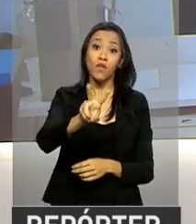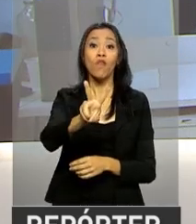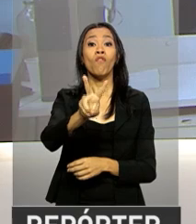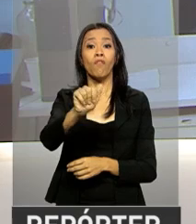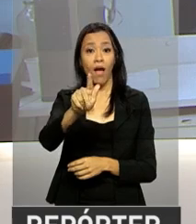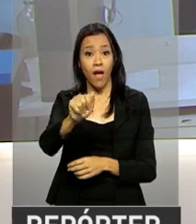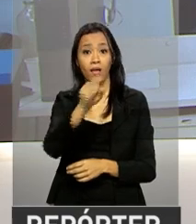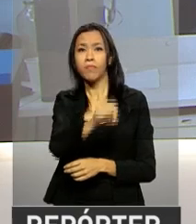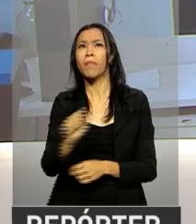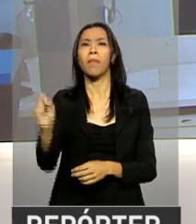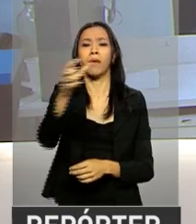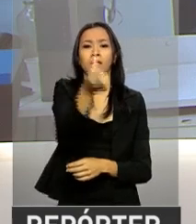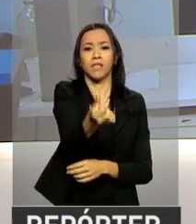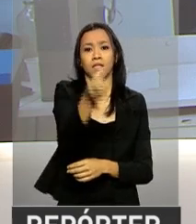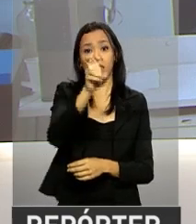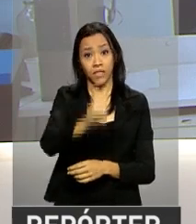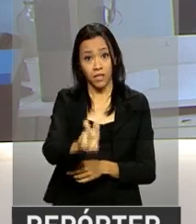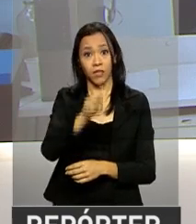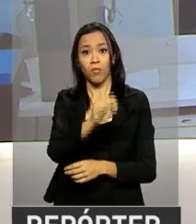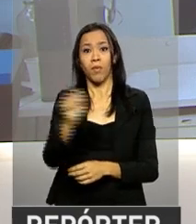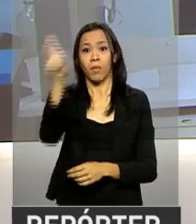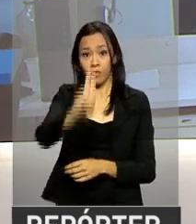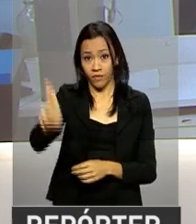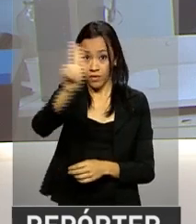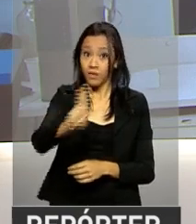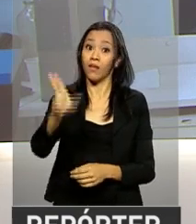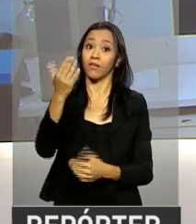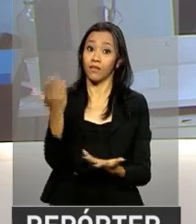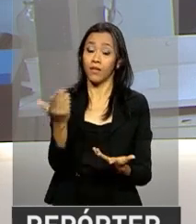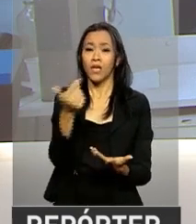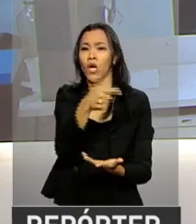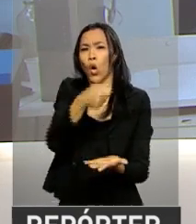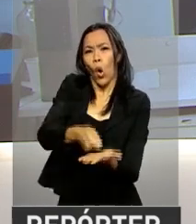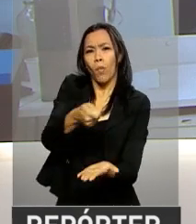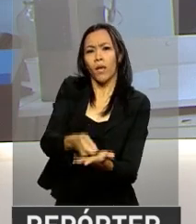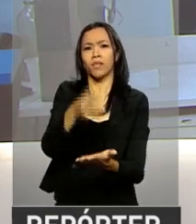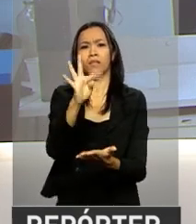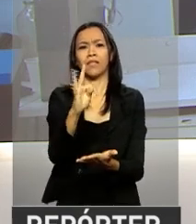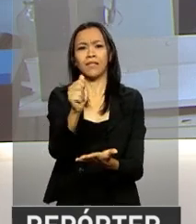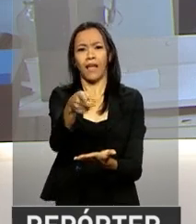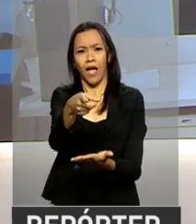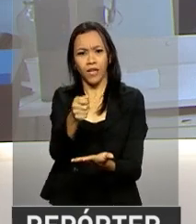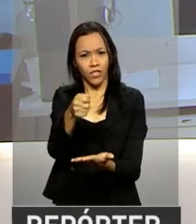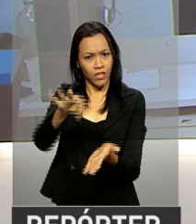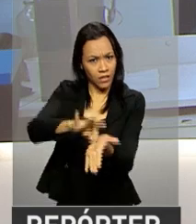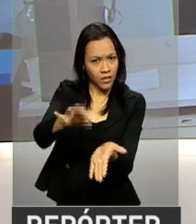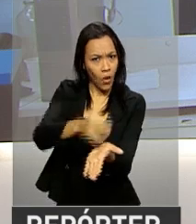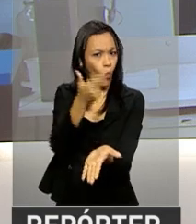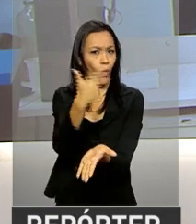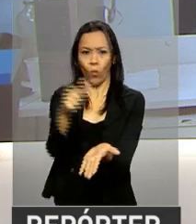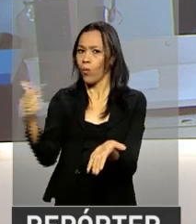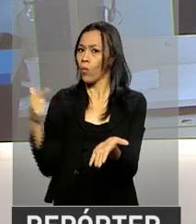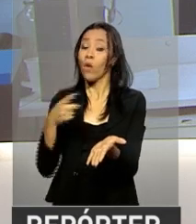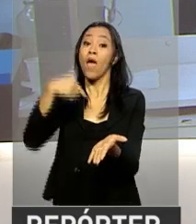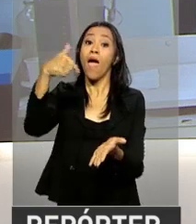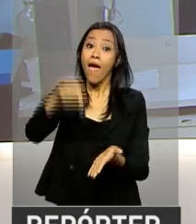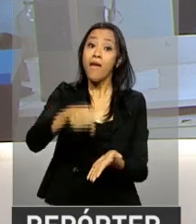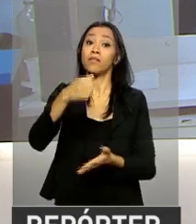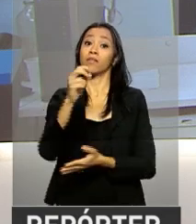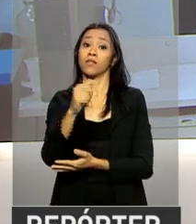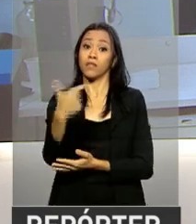em 65 instituições públicas de ensino superior não há cobrança de taxa de inscrição esta segunda edição de